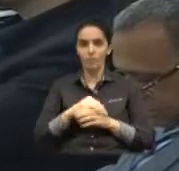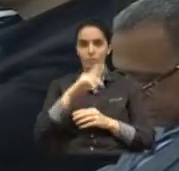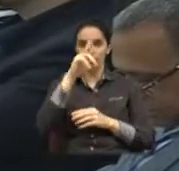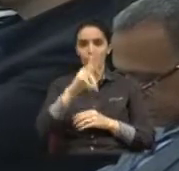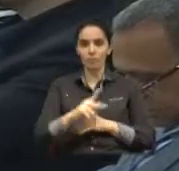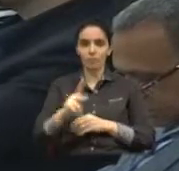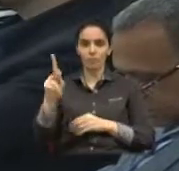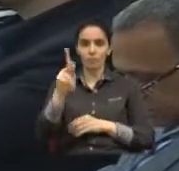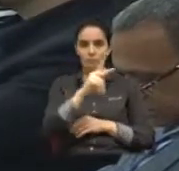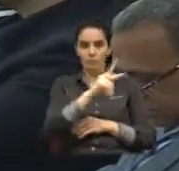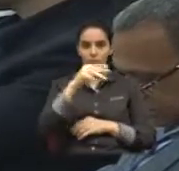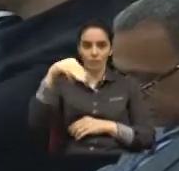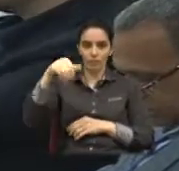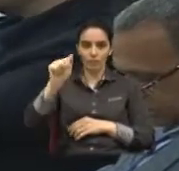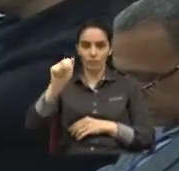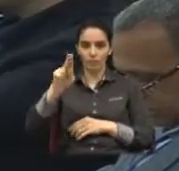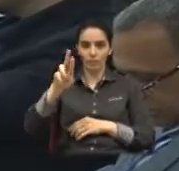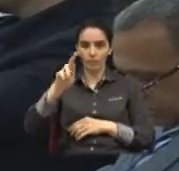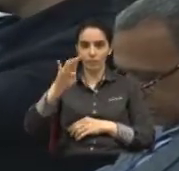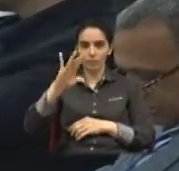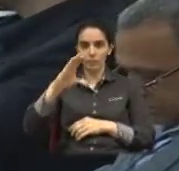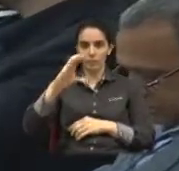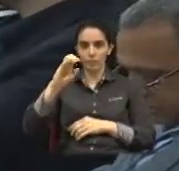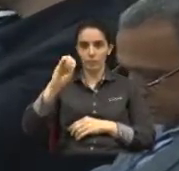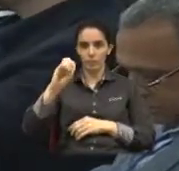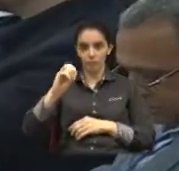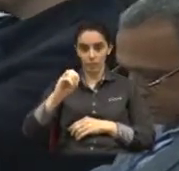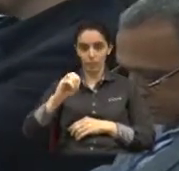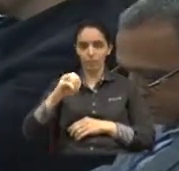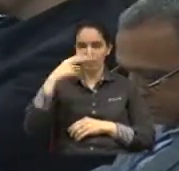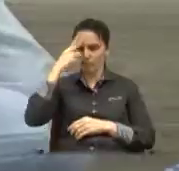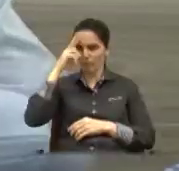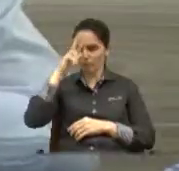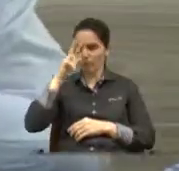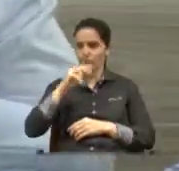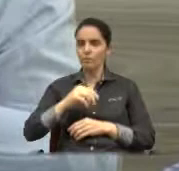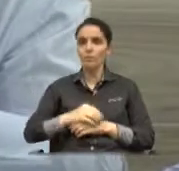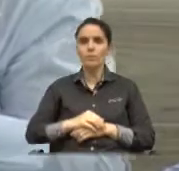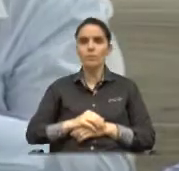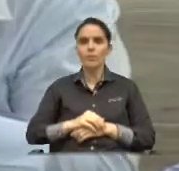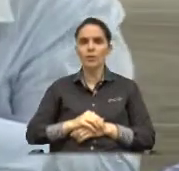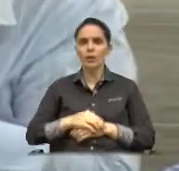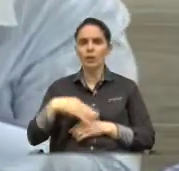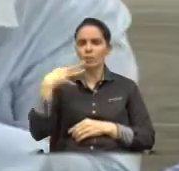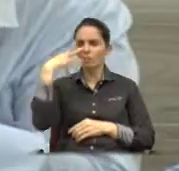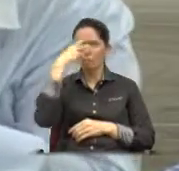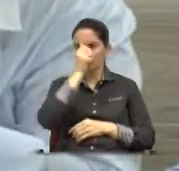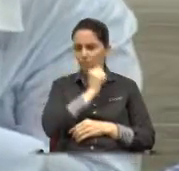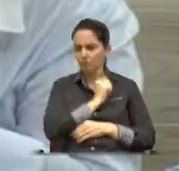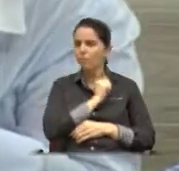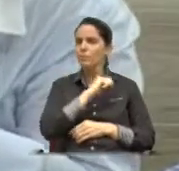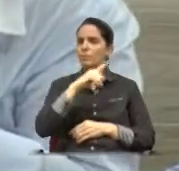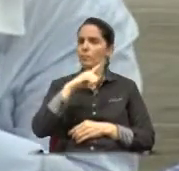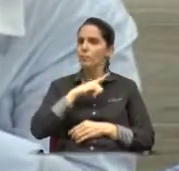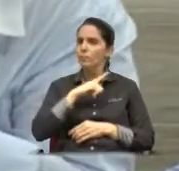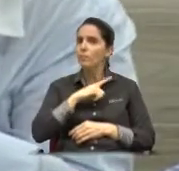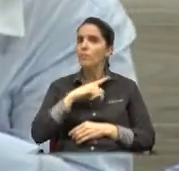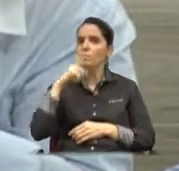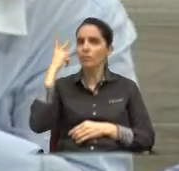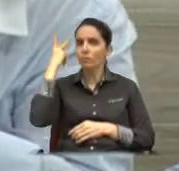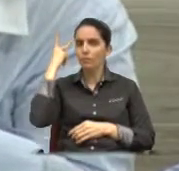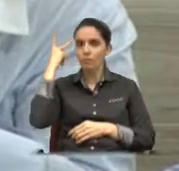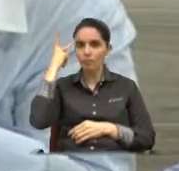Maurício, né? Onde ele diz que uma das grandes obras de arte que nós temos no estado de São Paulo, aqui na nossa